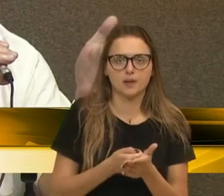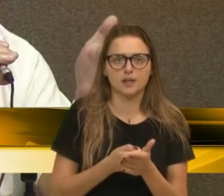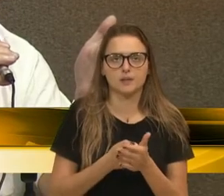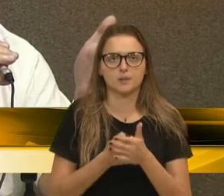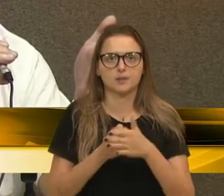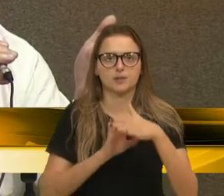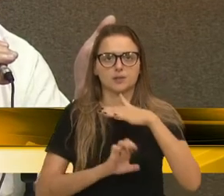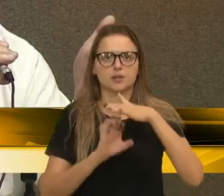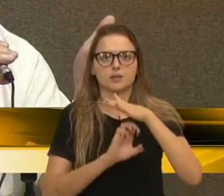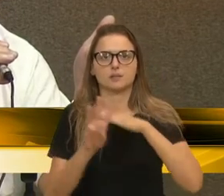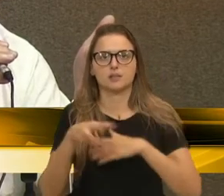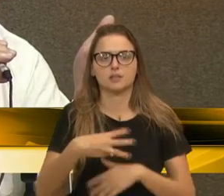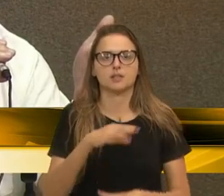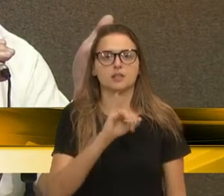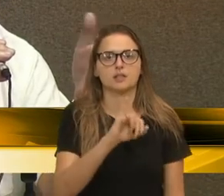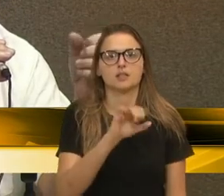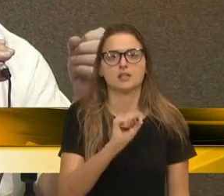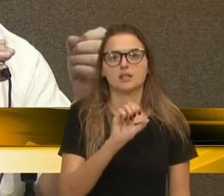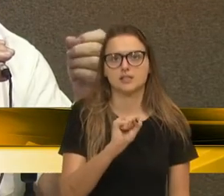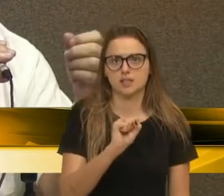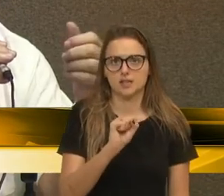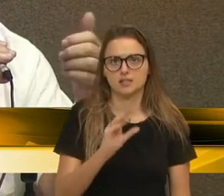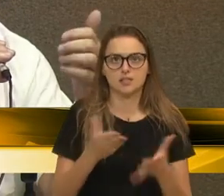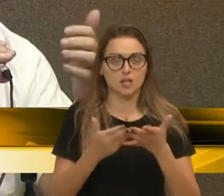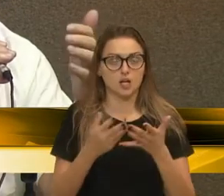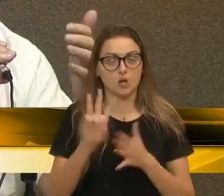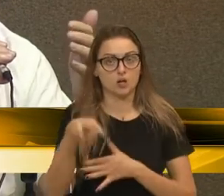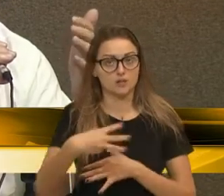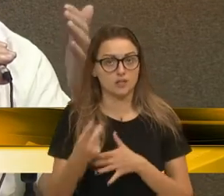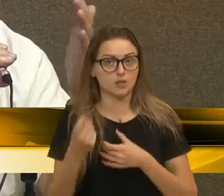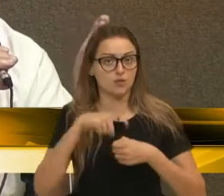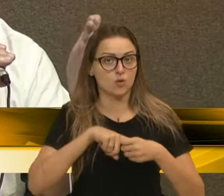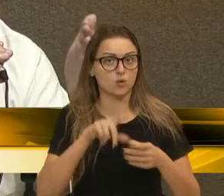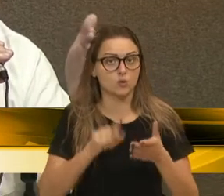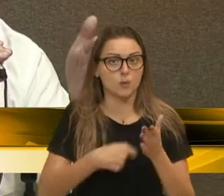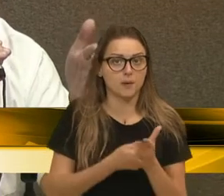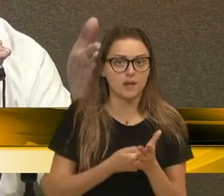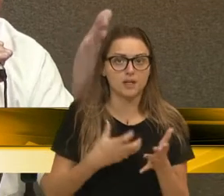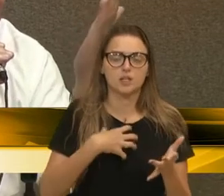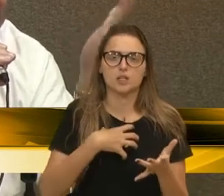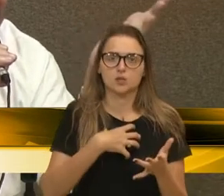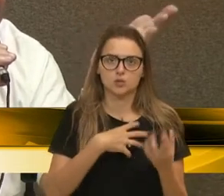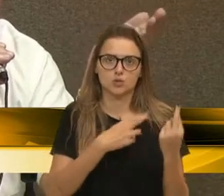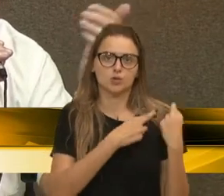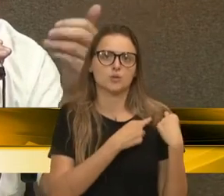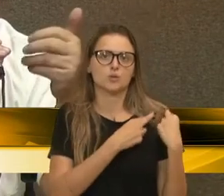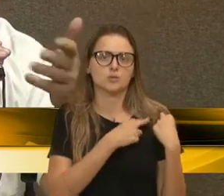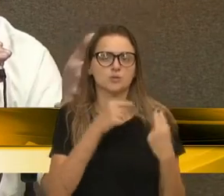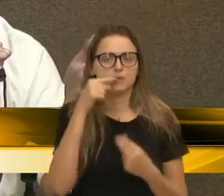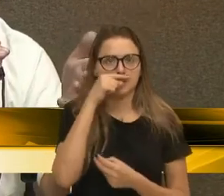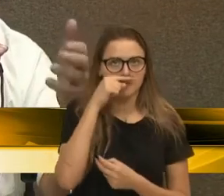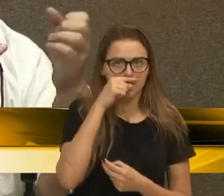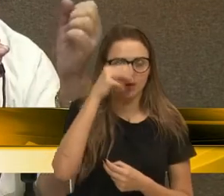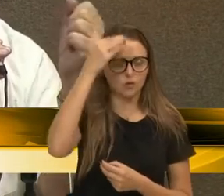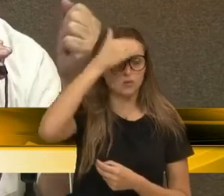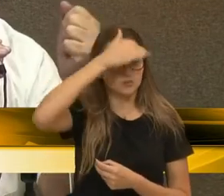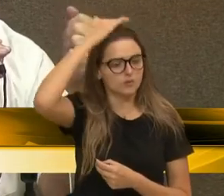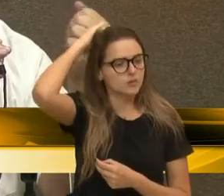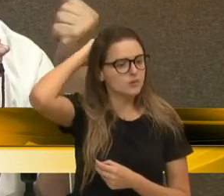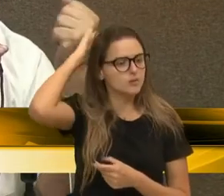empresa, ISS. De ISS, que de forma responsável o prefeito Sartori, o prefeito